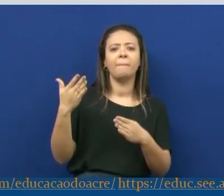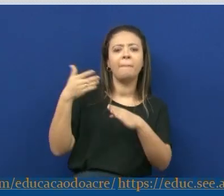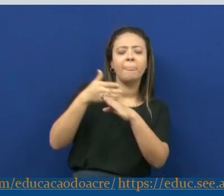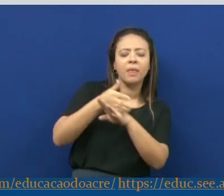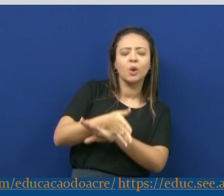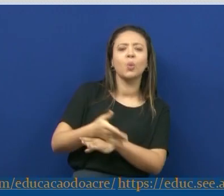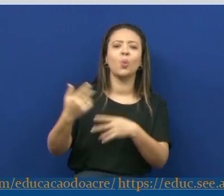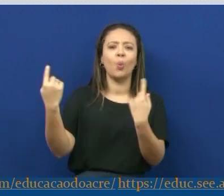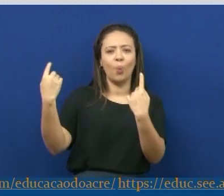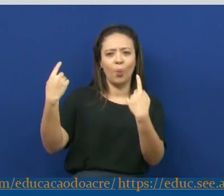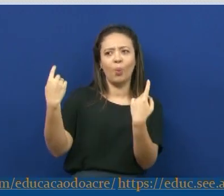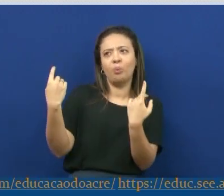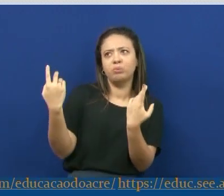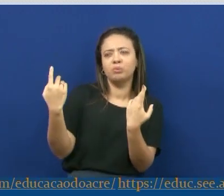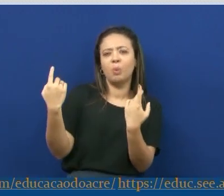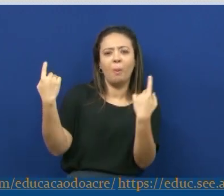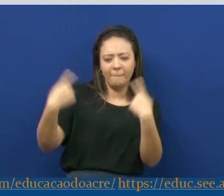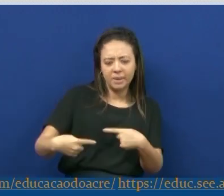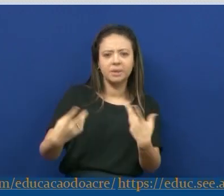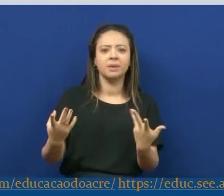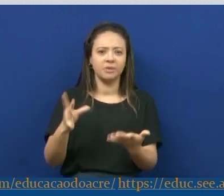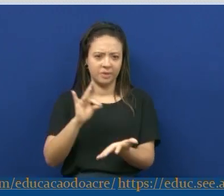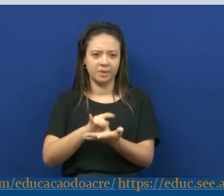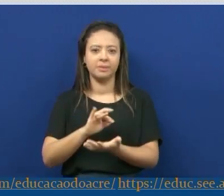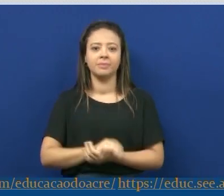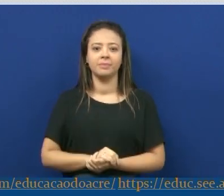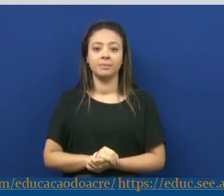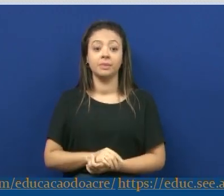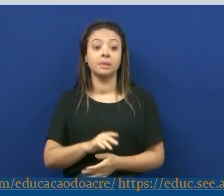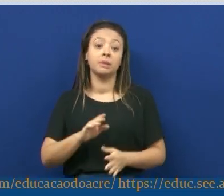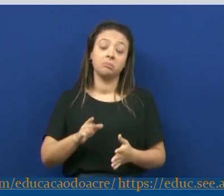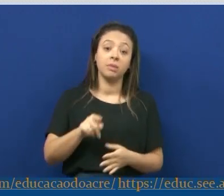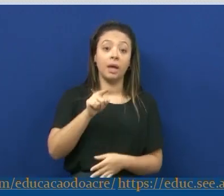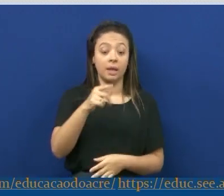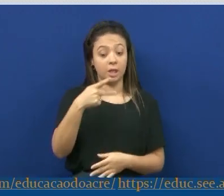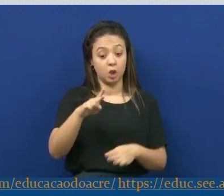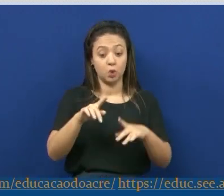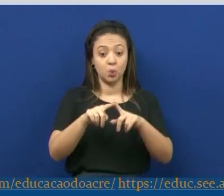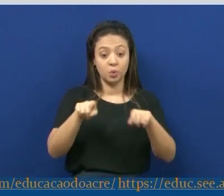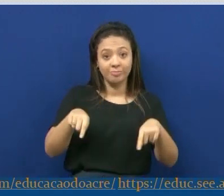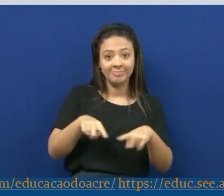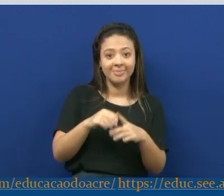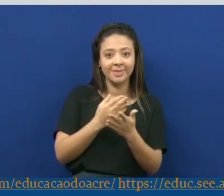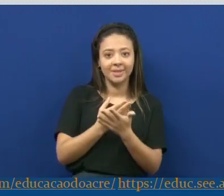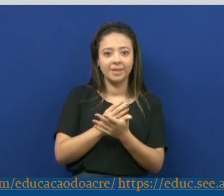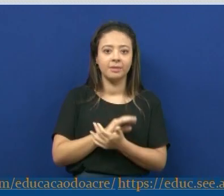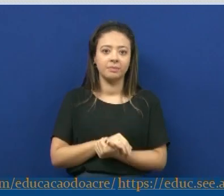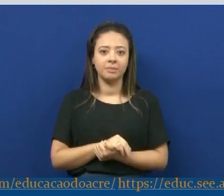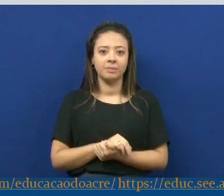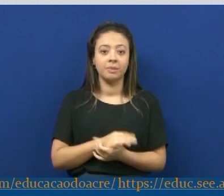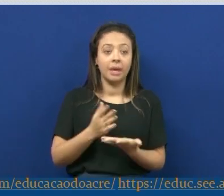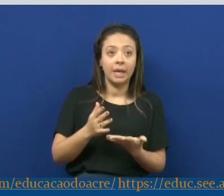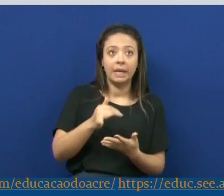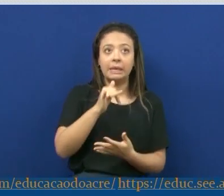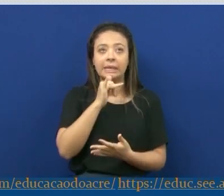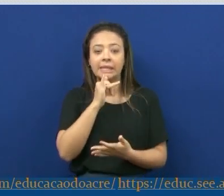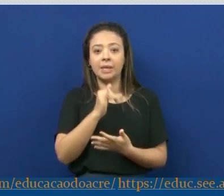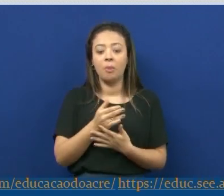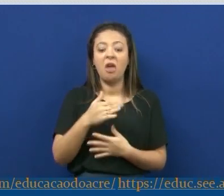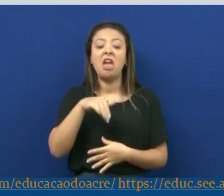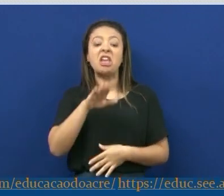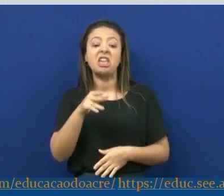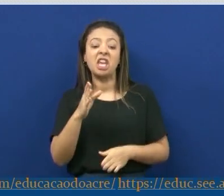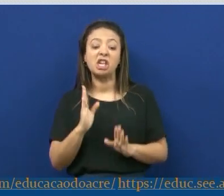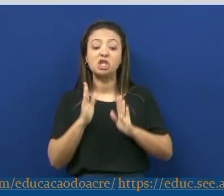participar? Quem sabe, dentro da sua sala de aula, você já disputou com alguém? Quem entra primeiro na sala?